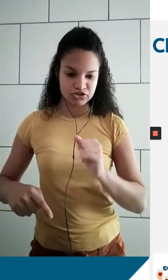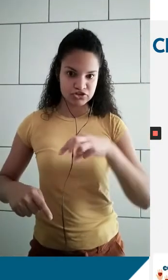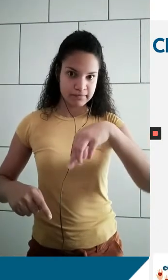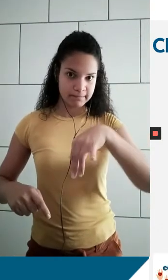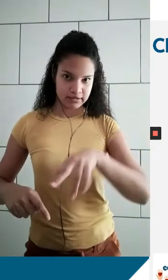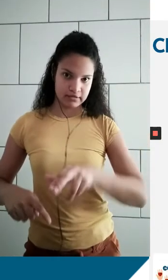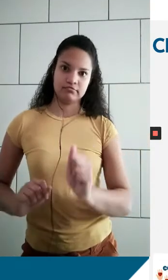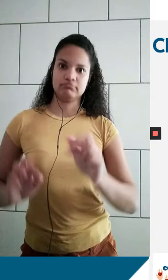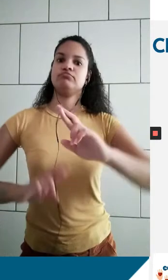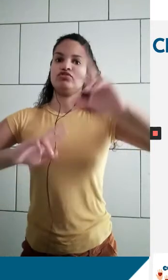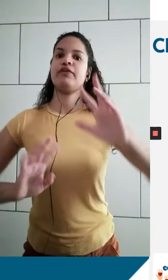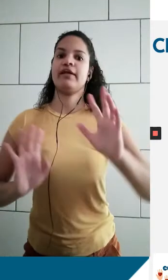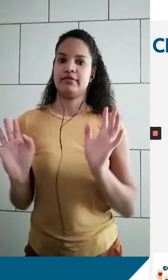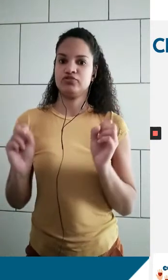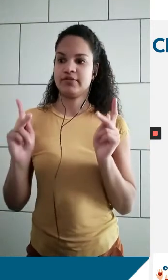Indo para o nosso